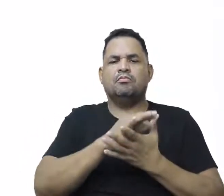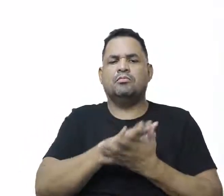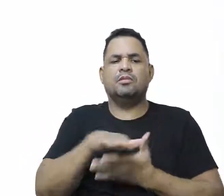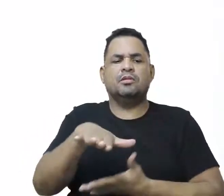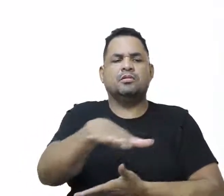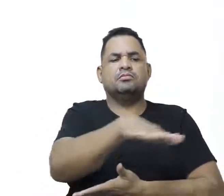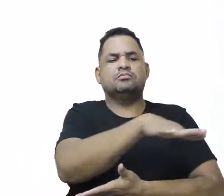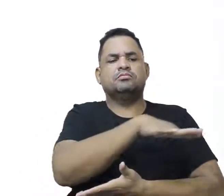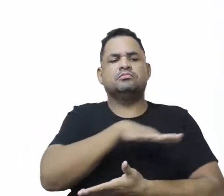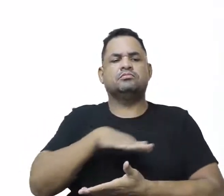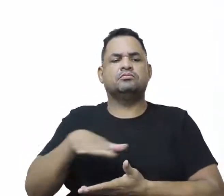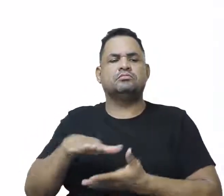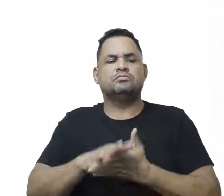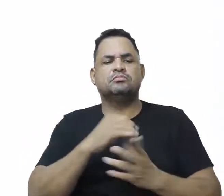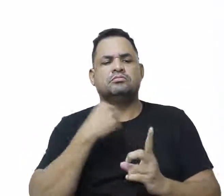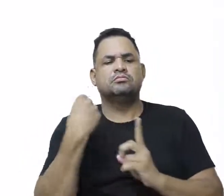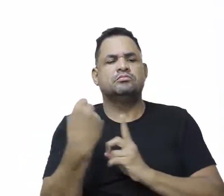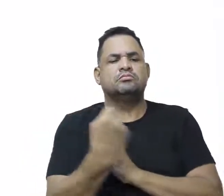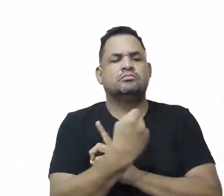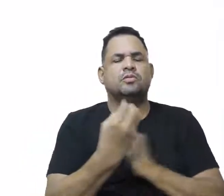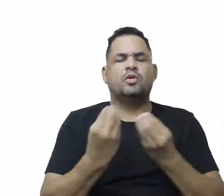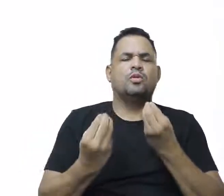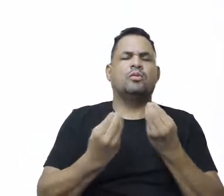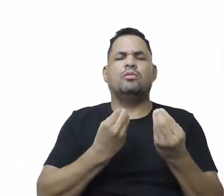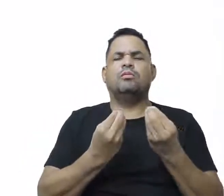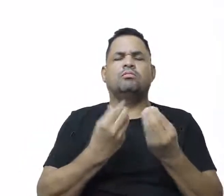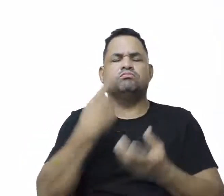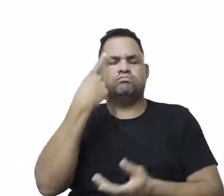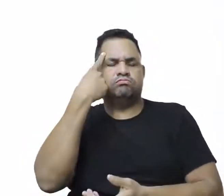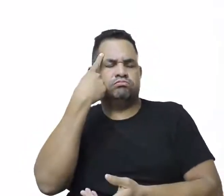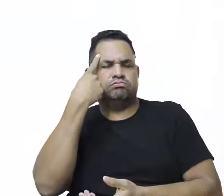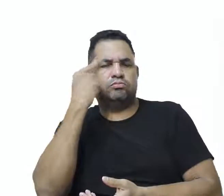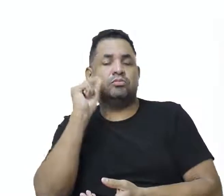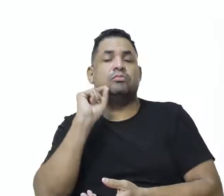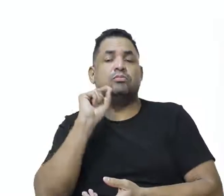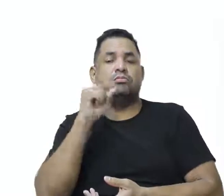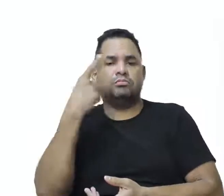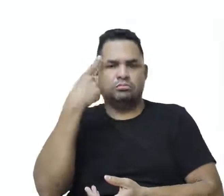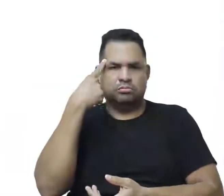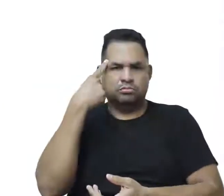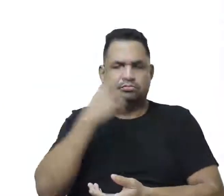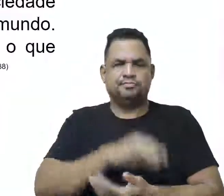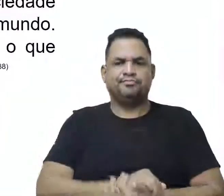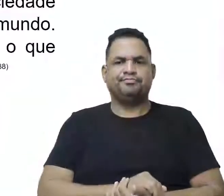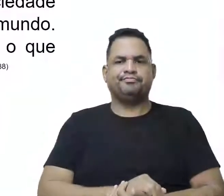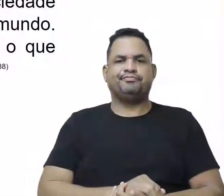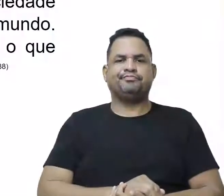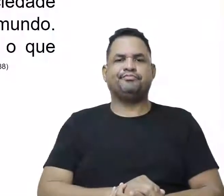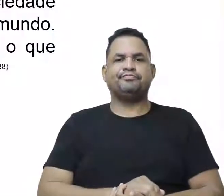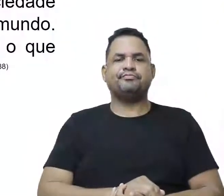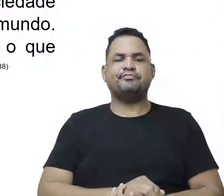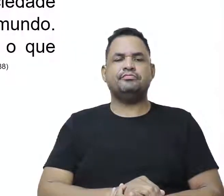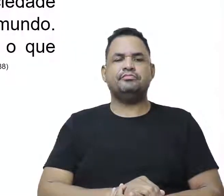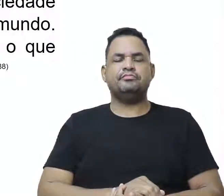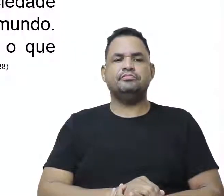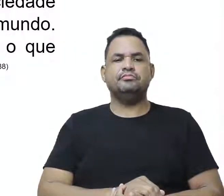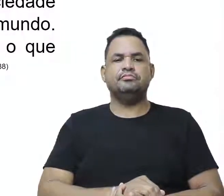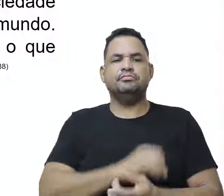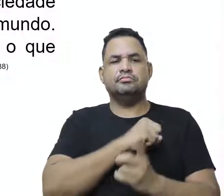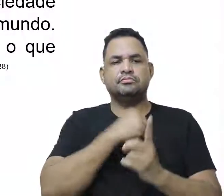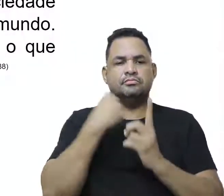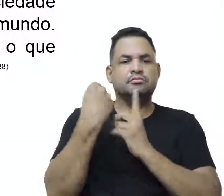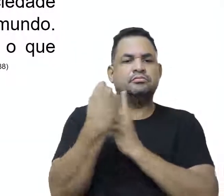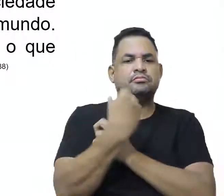né como que eles pensaram sobre isso que eles pensaram bom então a